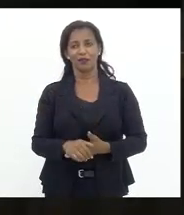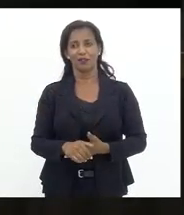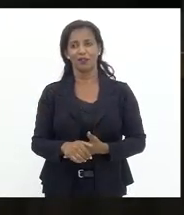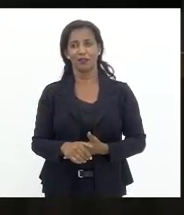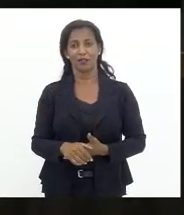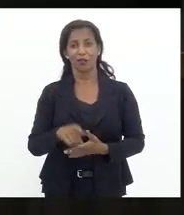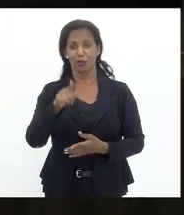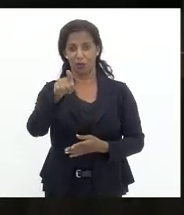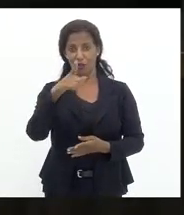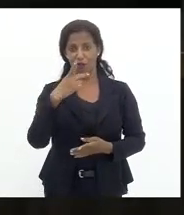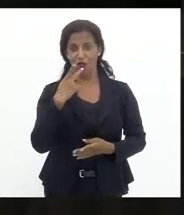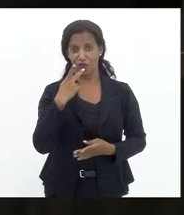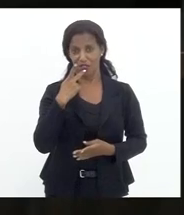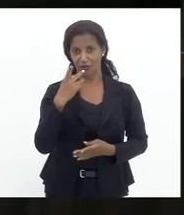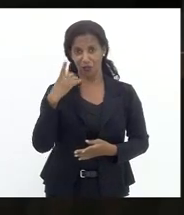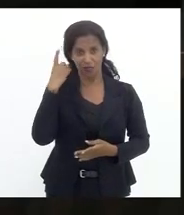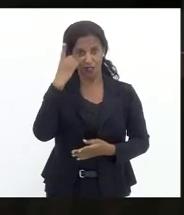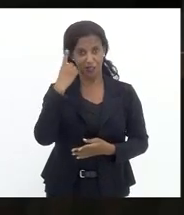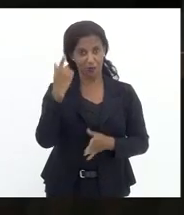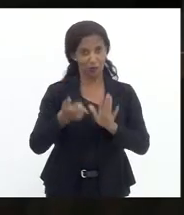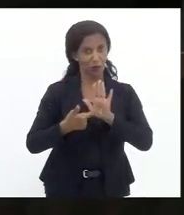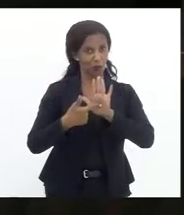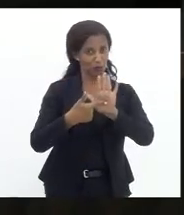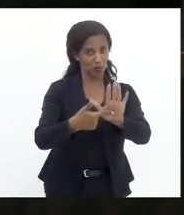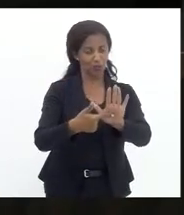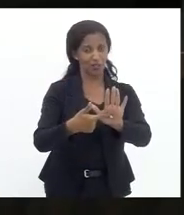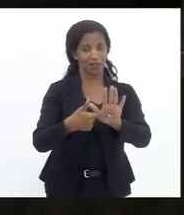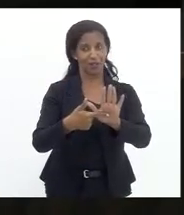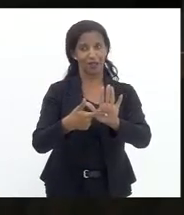Vossa Excelência falou que o deputado não pode apresentar projetos